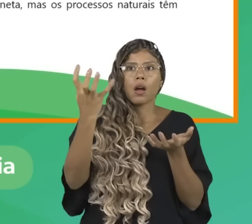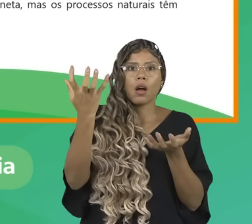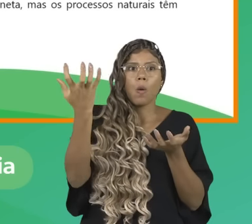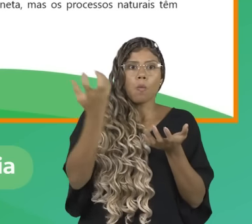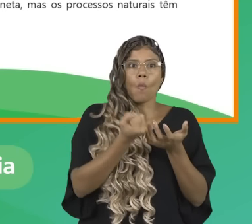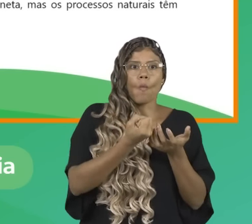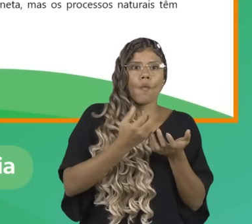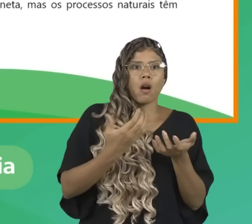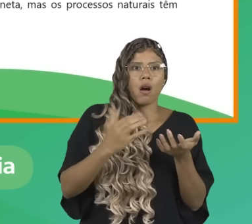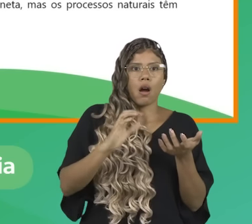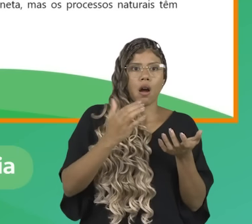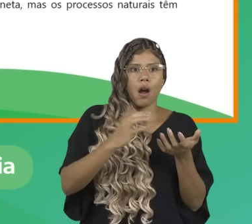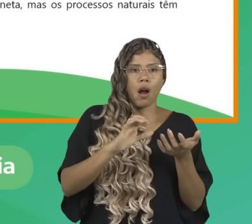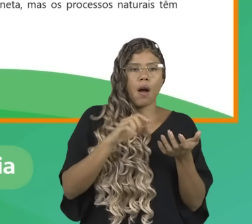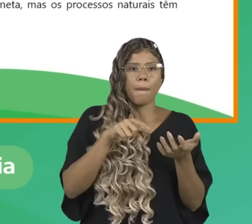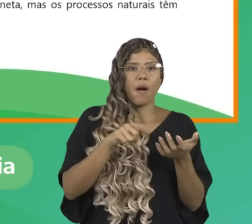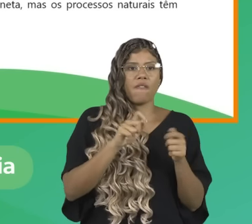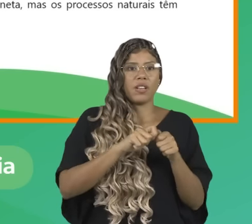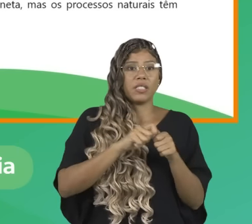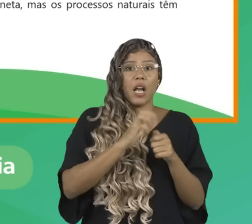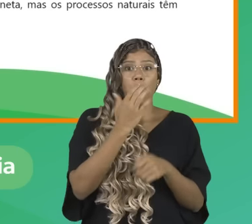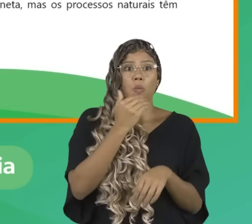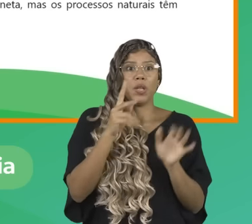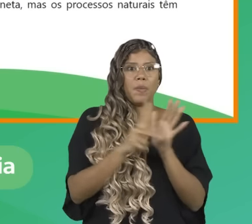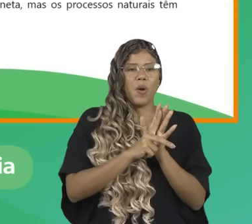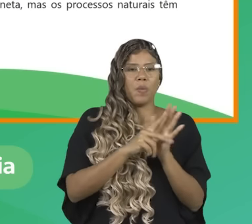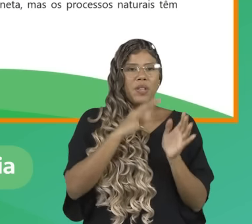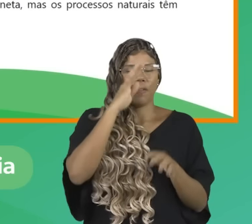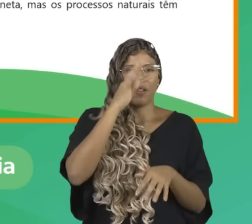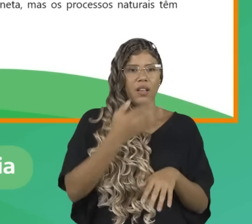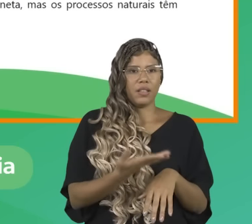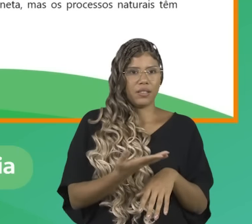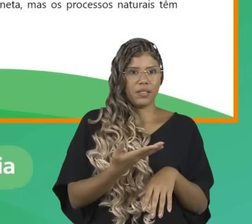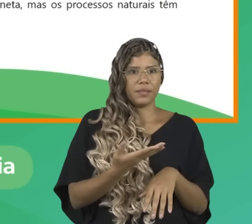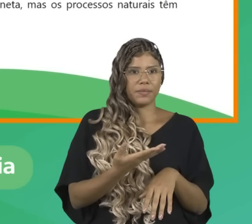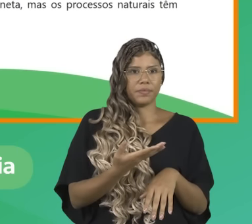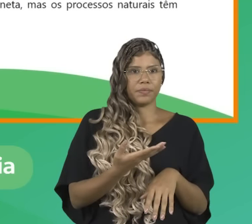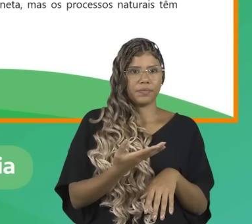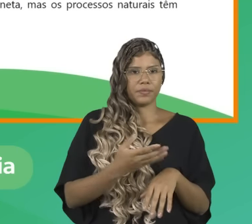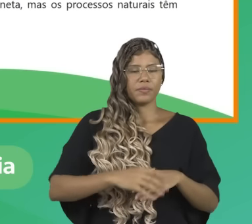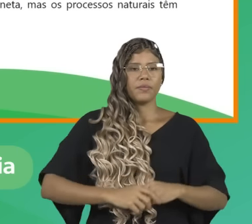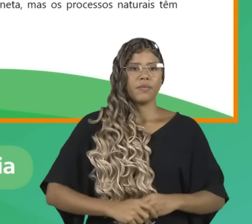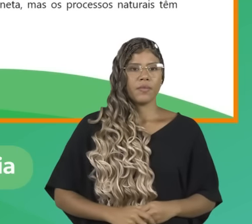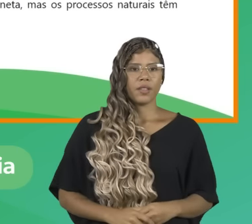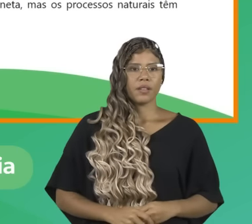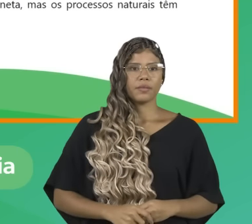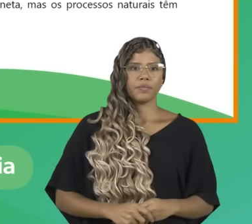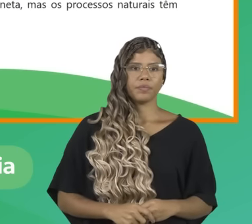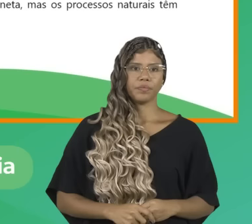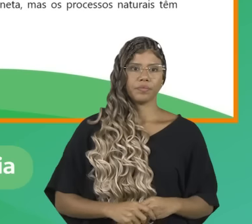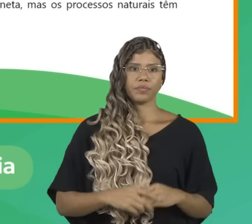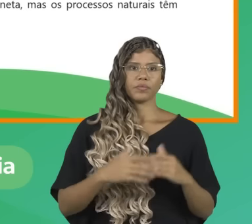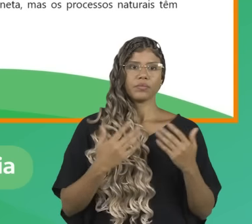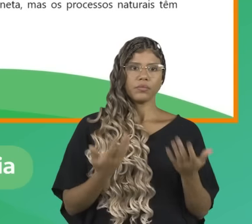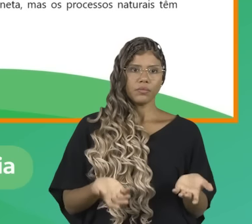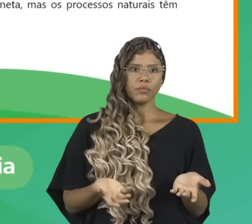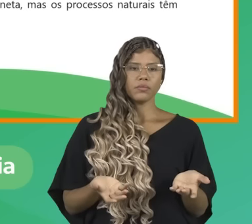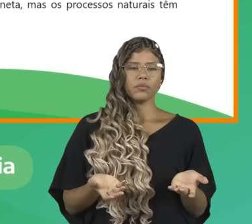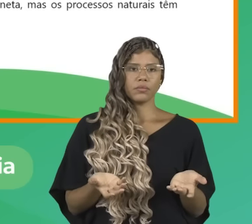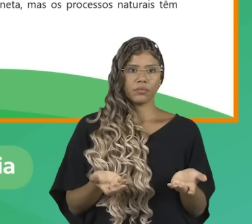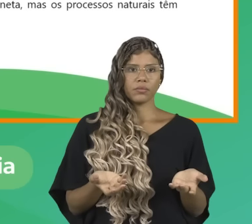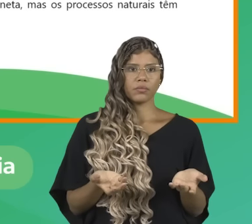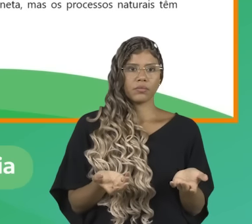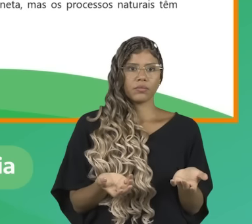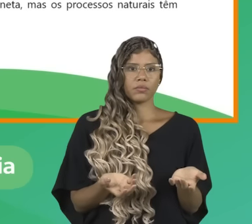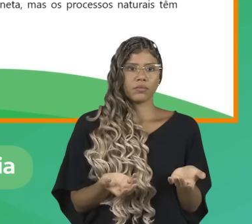o vegetal mais desenvolvido, mais biomassa ele reteve. E, portanto, mais gás carbônico ele retém na sua estrutura. Então a queimada, ela não